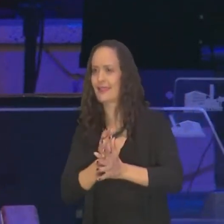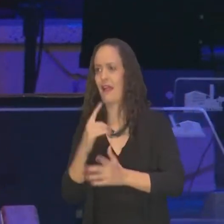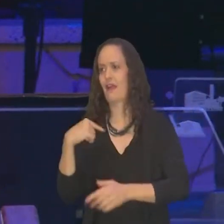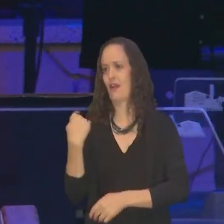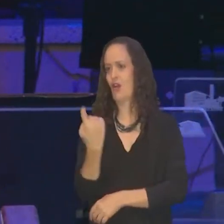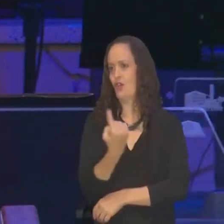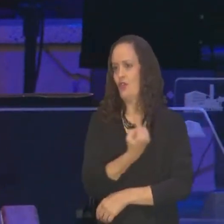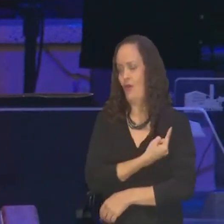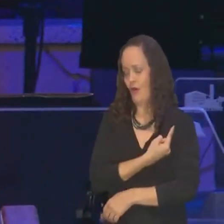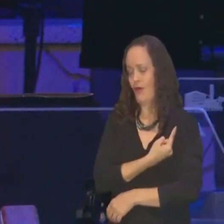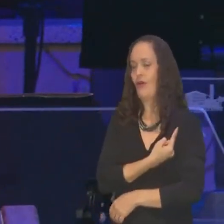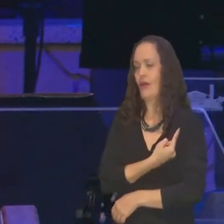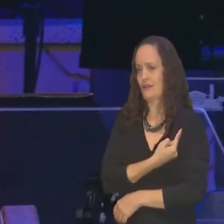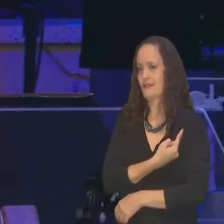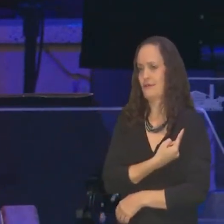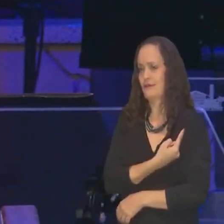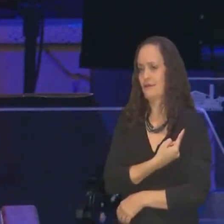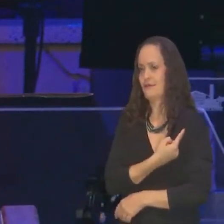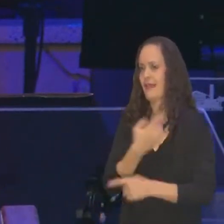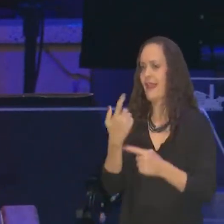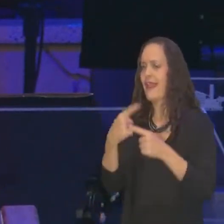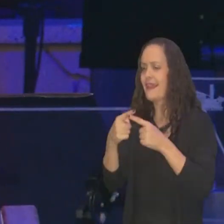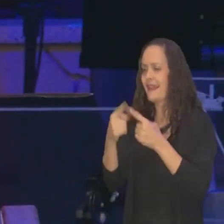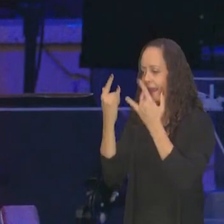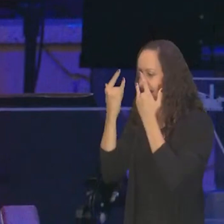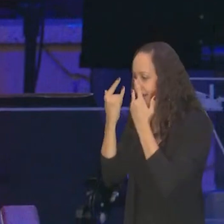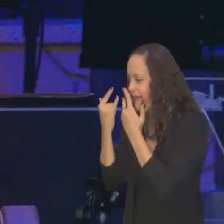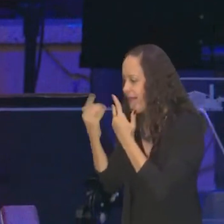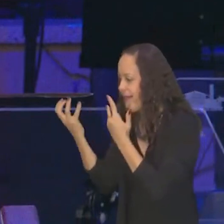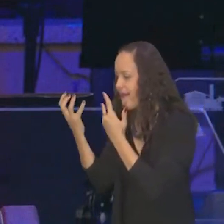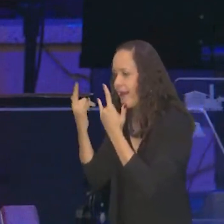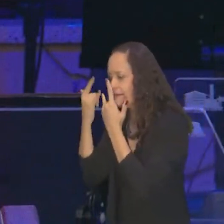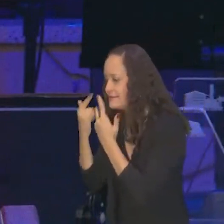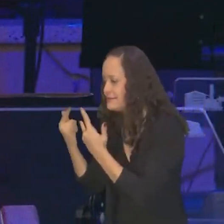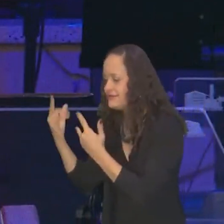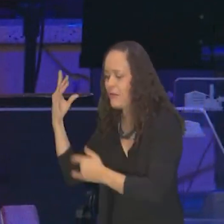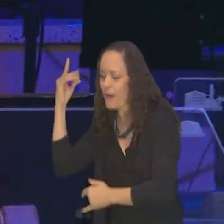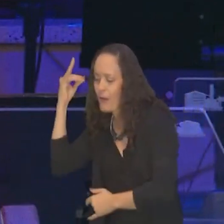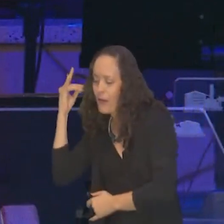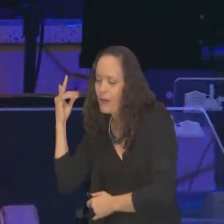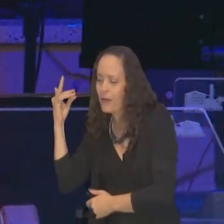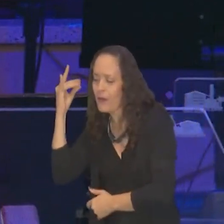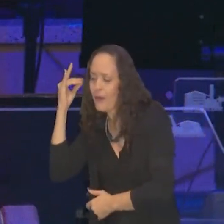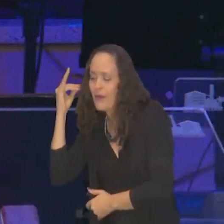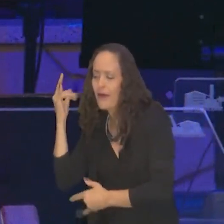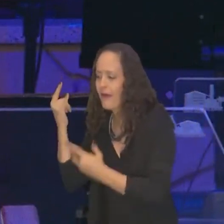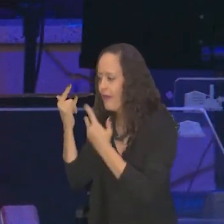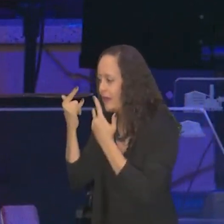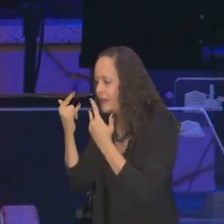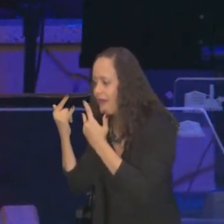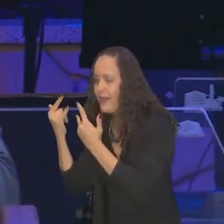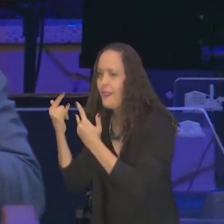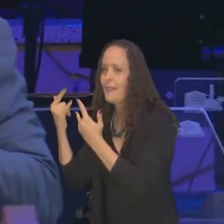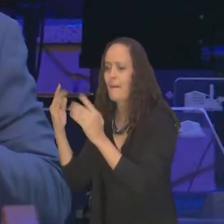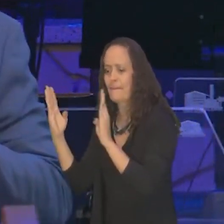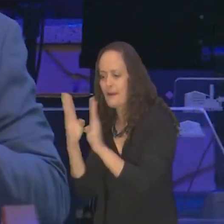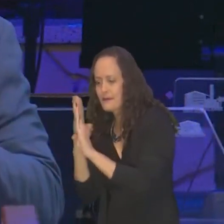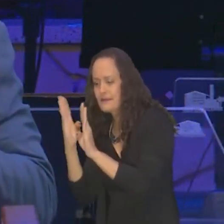no entendimento, no sentido de que ele estará sempre em nossa cola, sempre tentando a gente, sempre